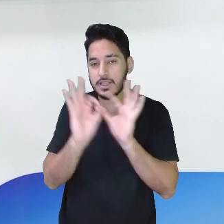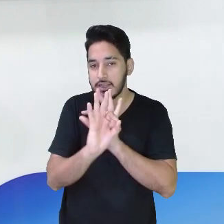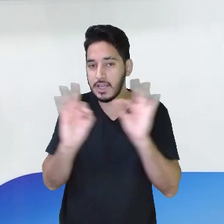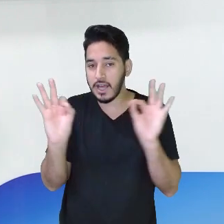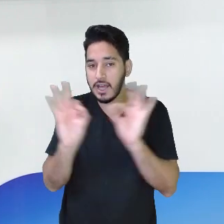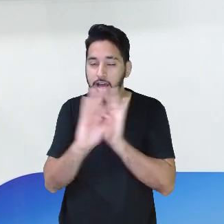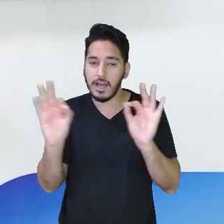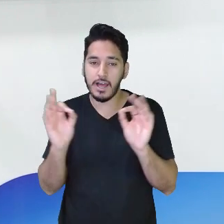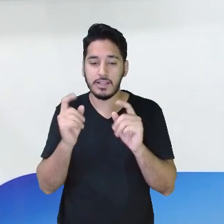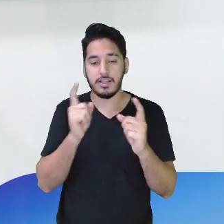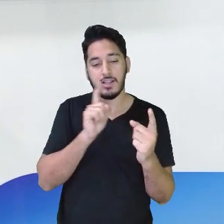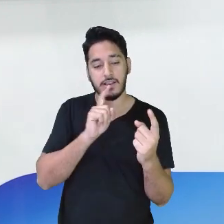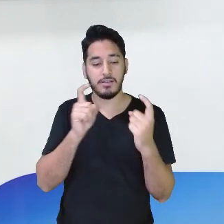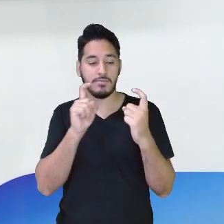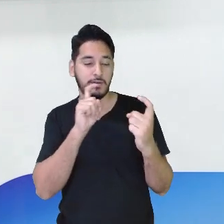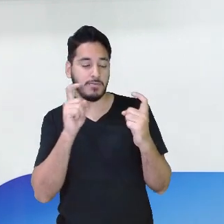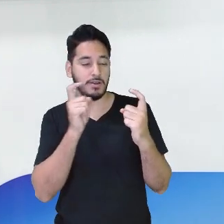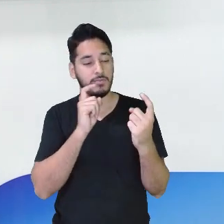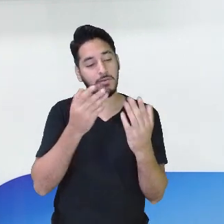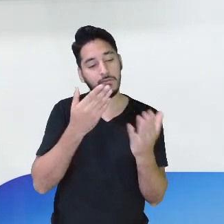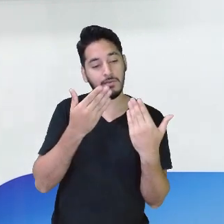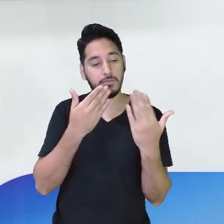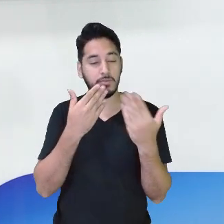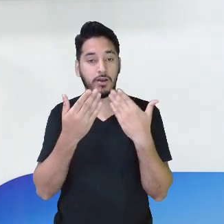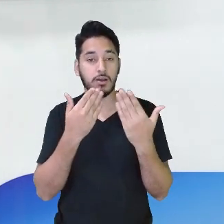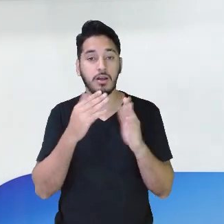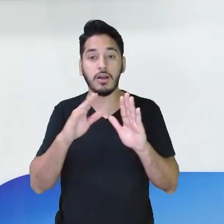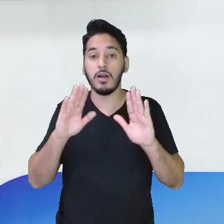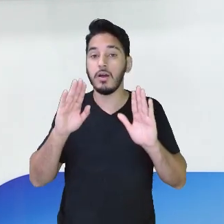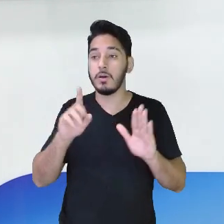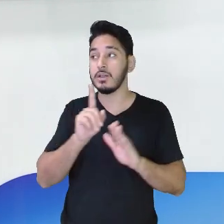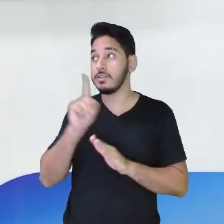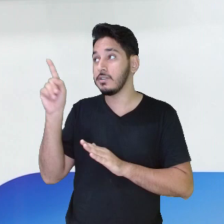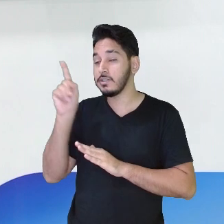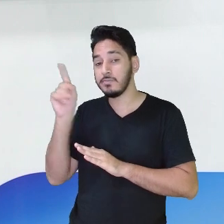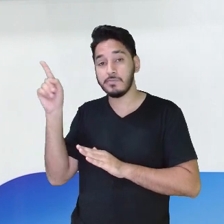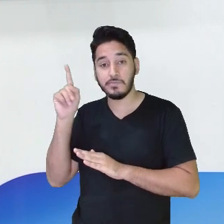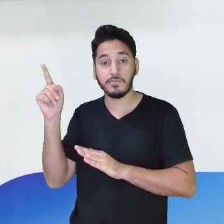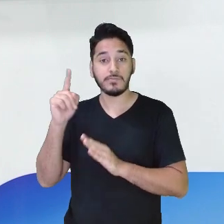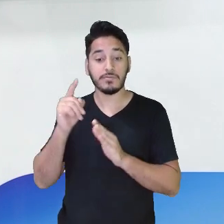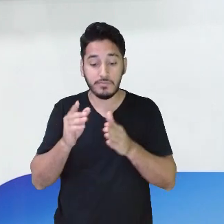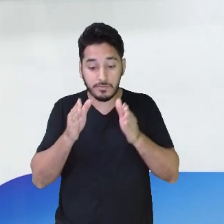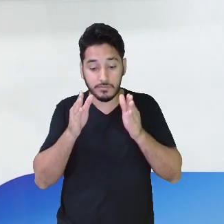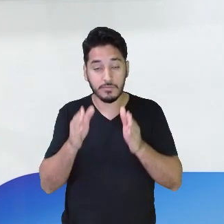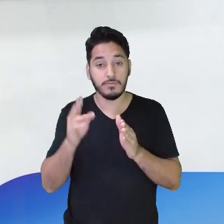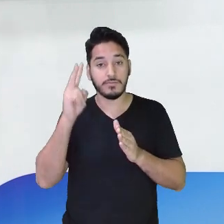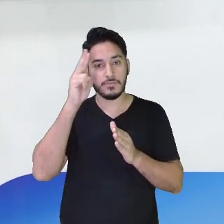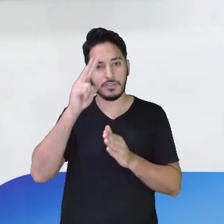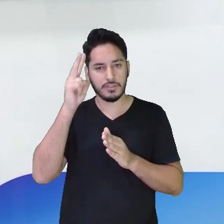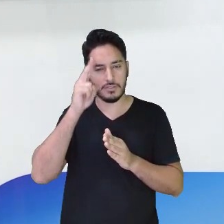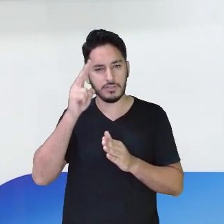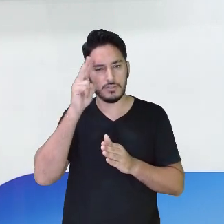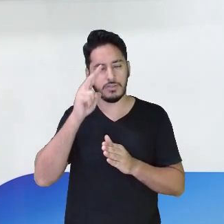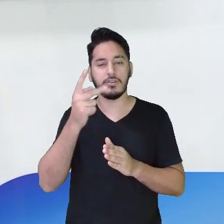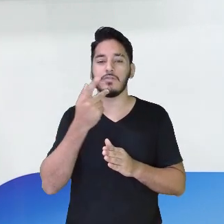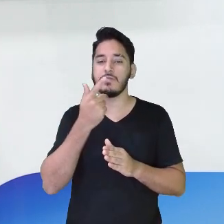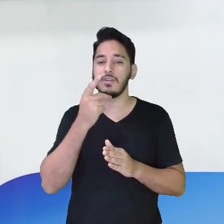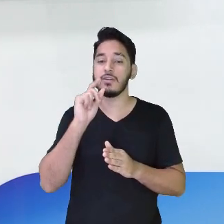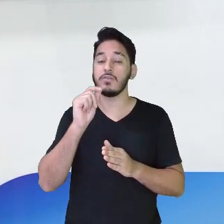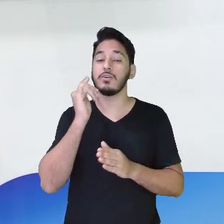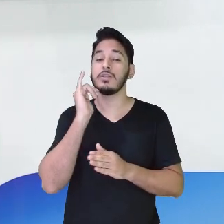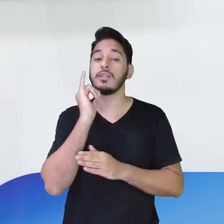ele dialogando com Leôncio, mas nesta parte da história se denuncia